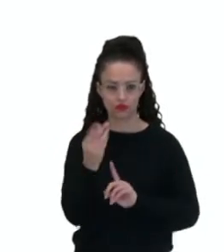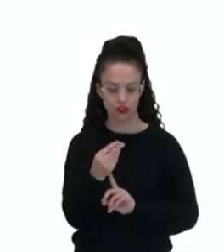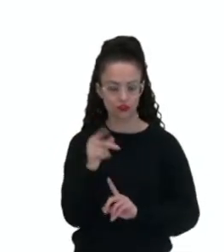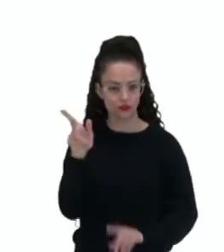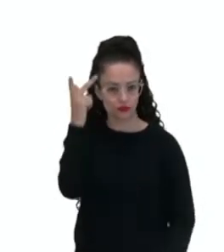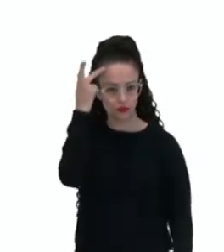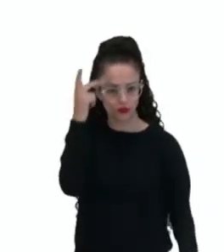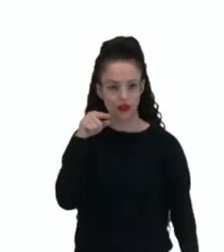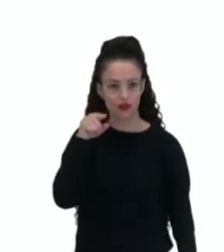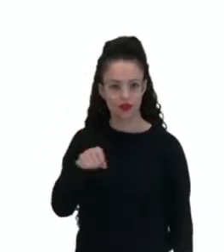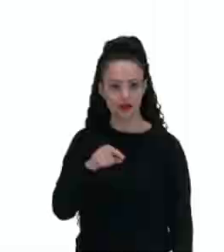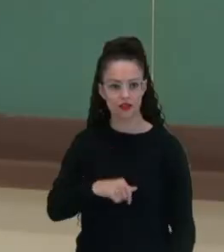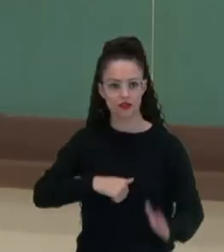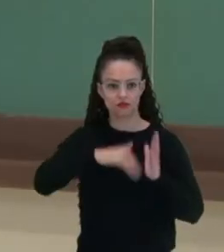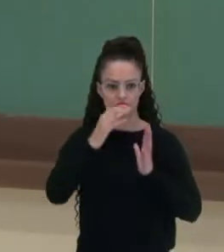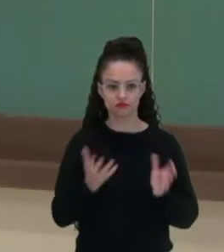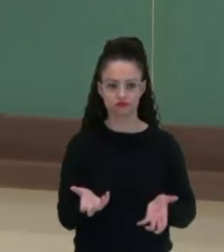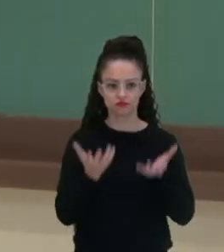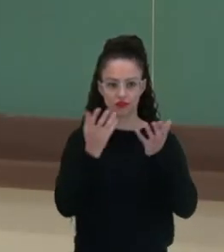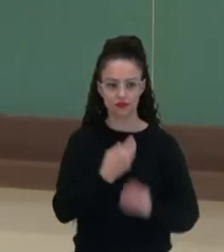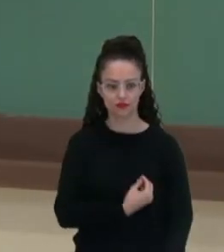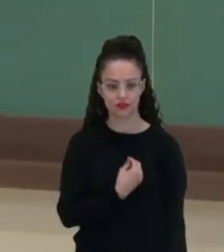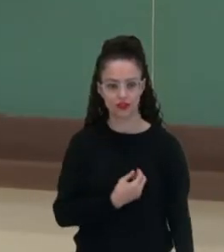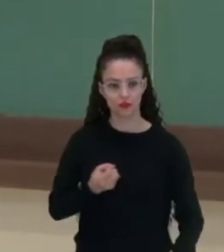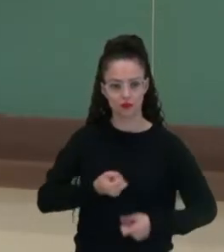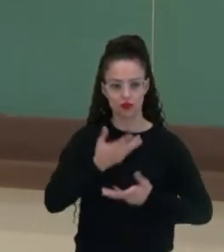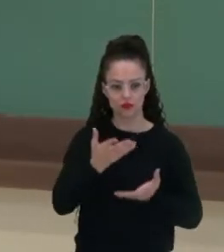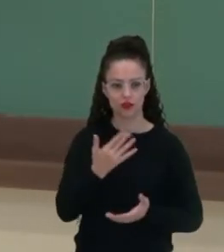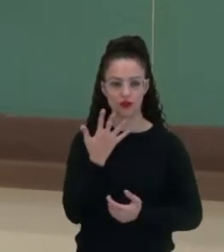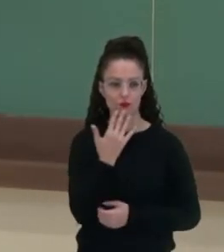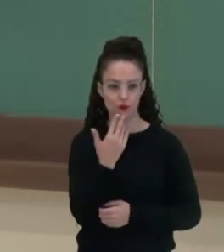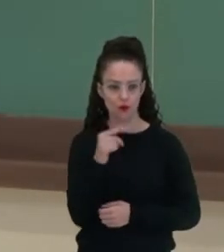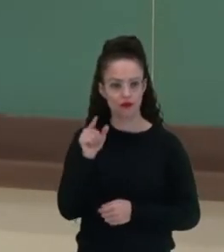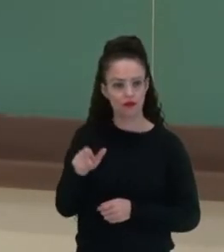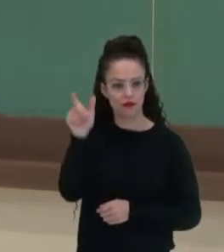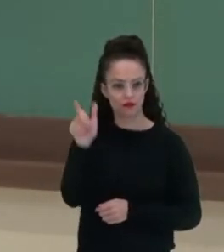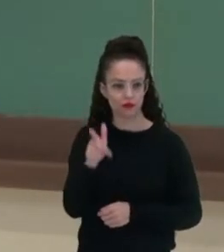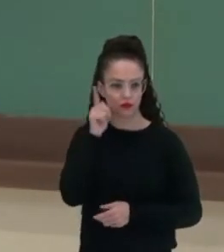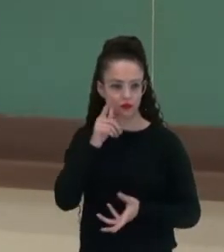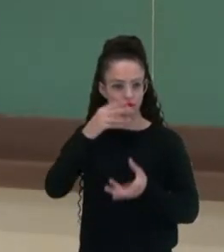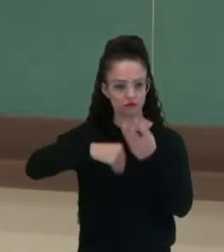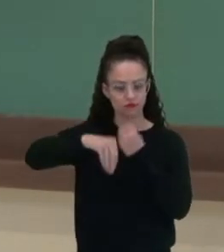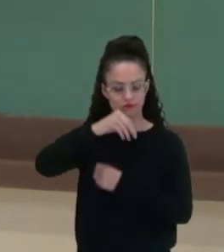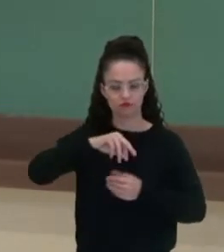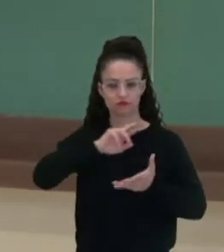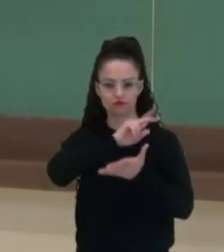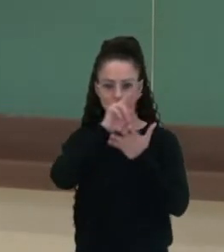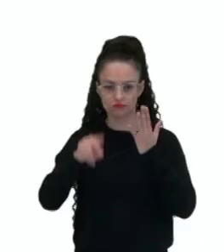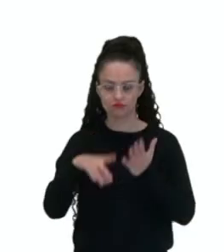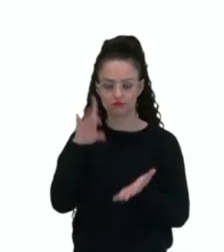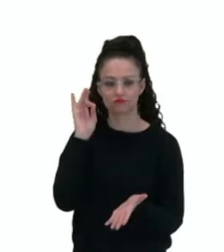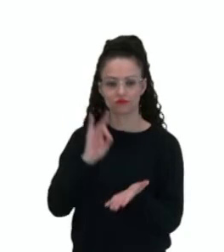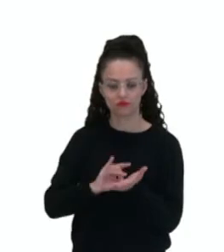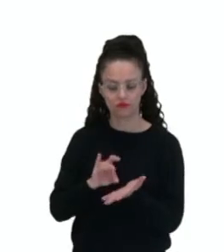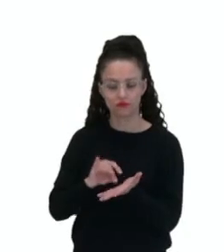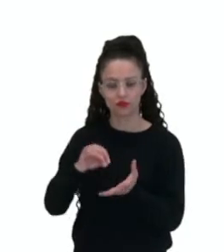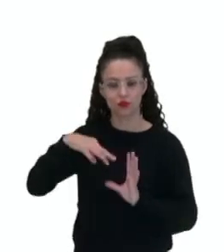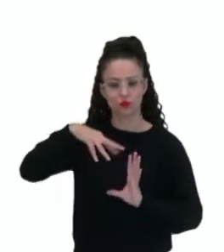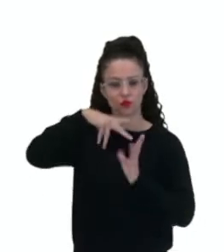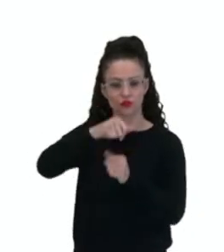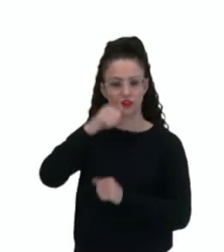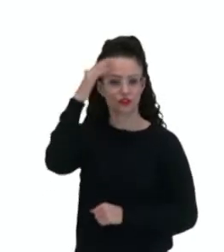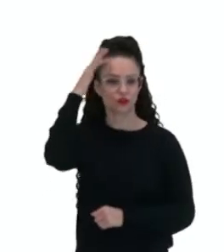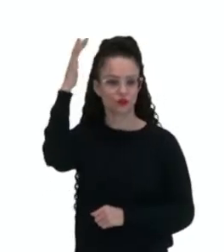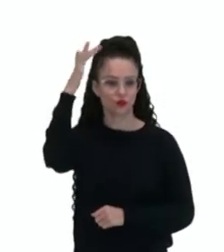Artes. Sua obra é carregada de vitalidade, poesia e cor. A artista conseguiu mesclar elementos da realidade com o universo dos